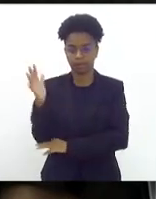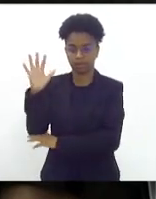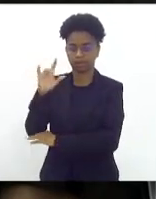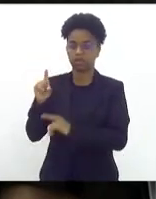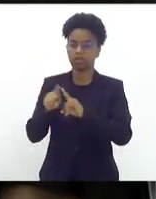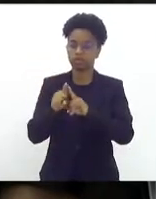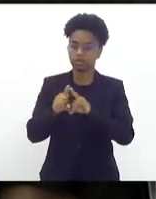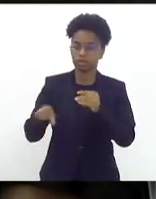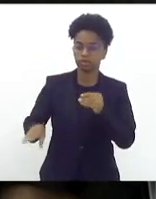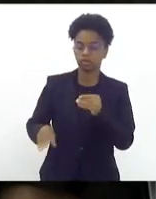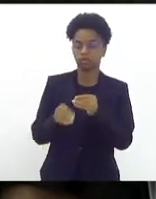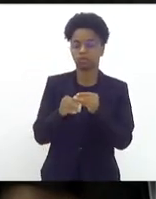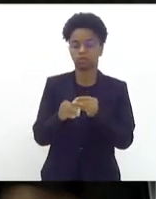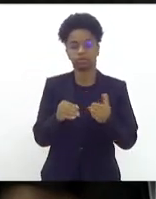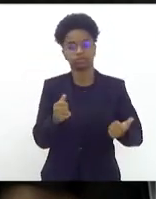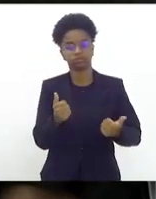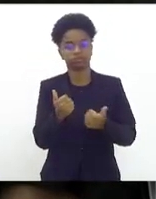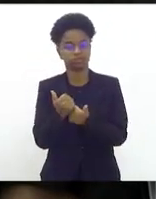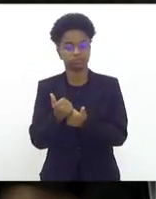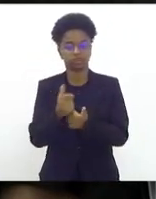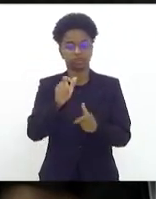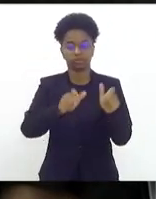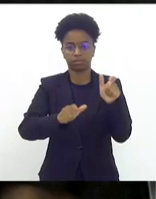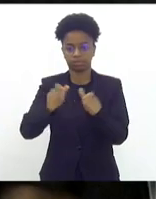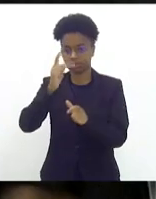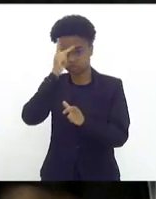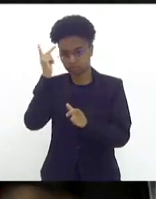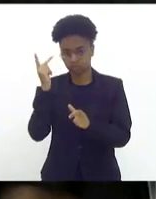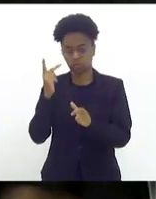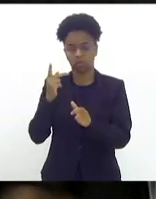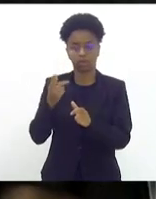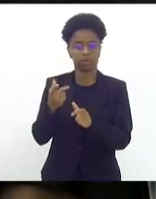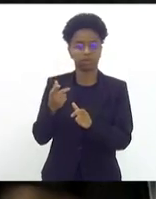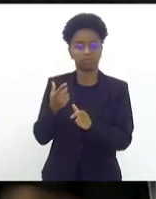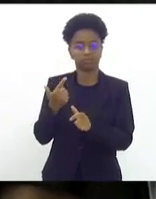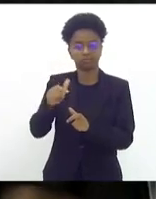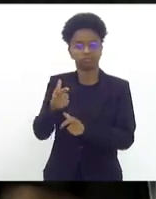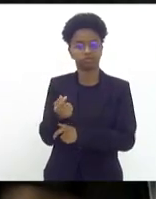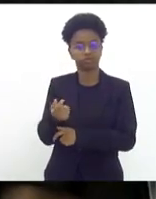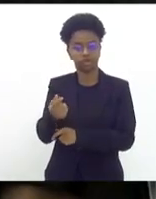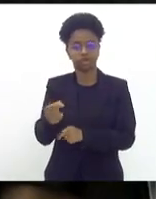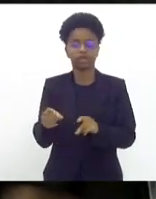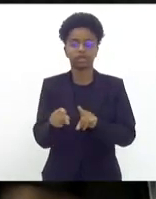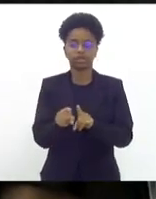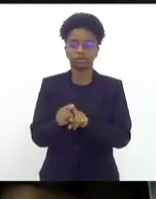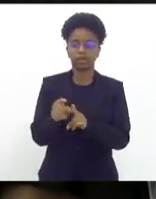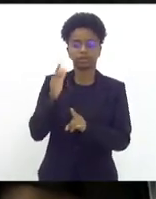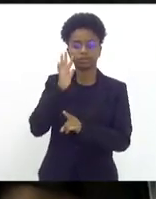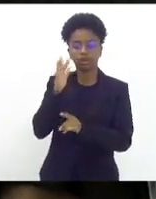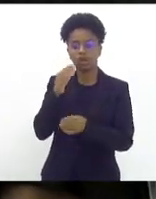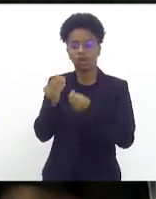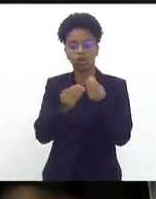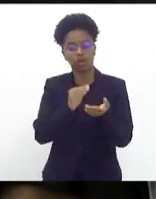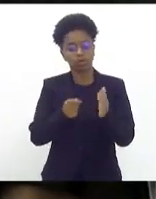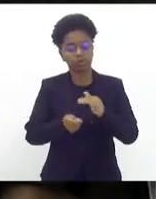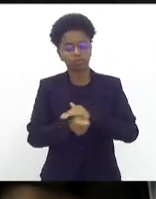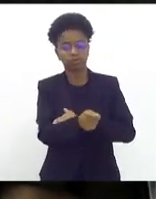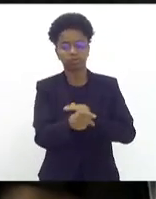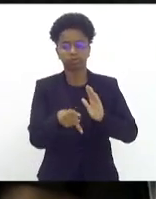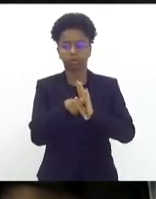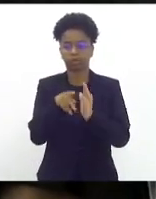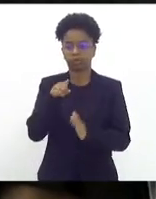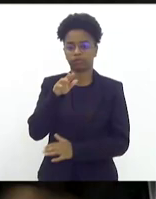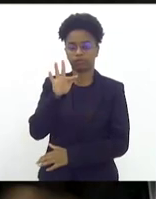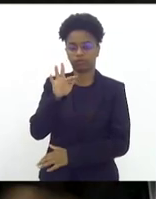incluindo a assistência aos mais necessitados, com um pressuposto do investimento do FECAM, deputado Mink